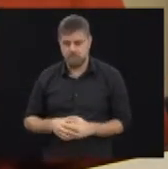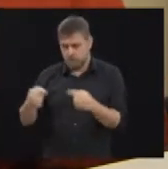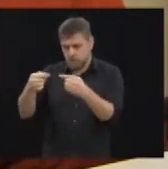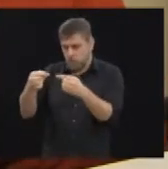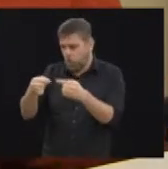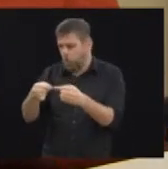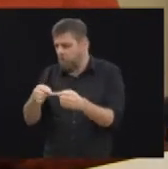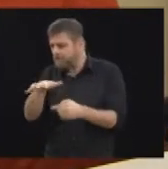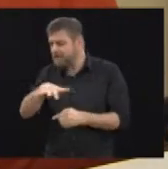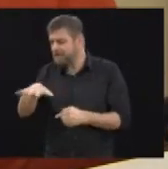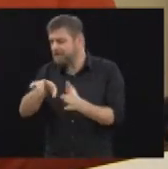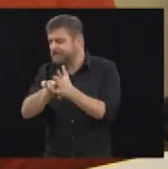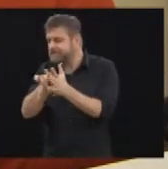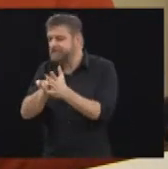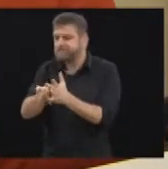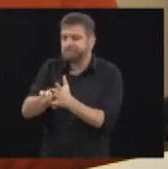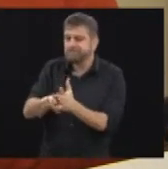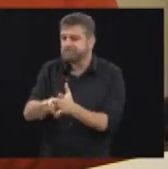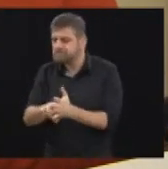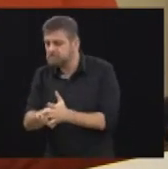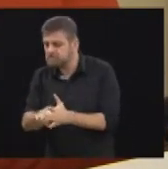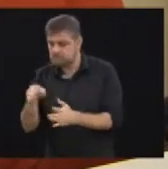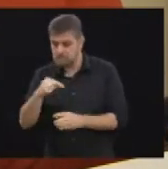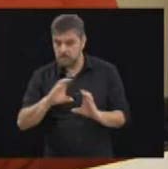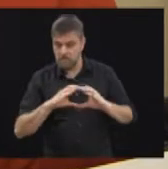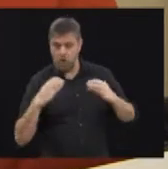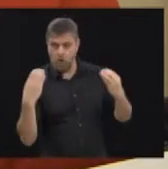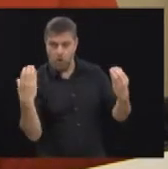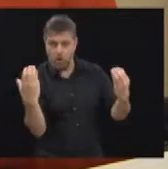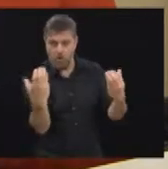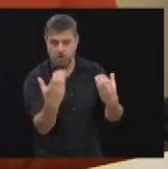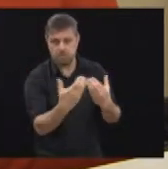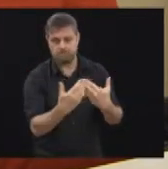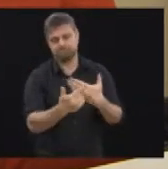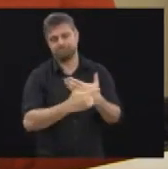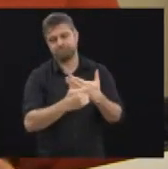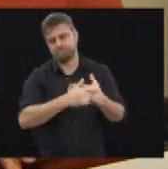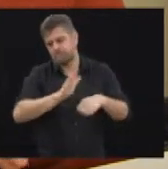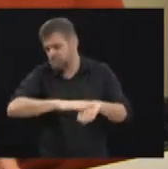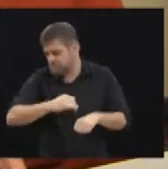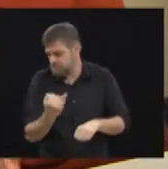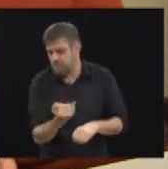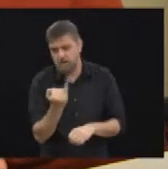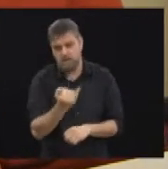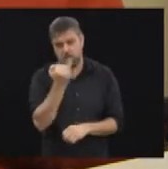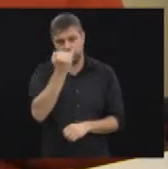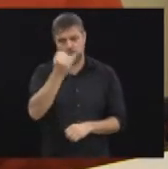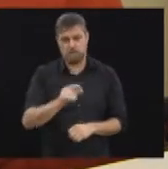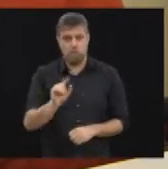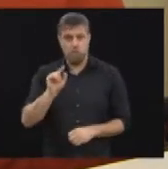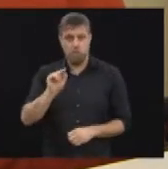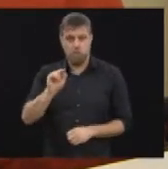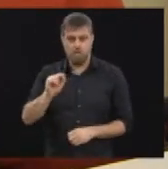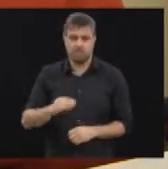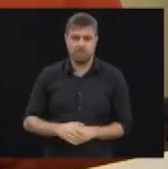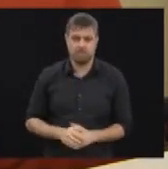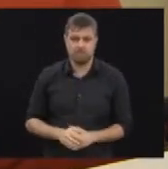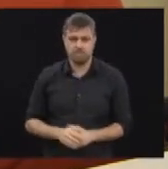envolvido em investigação científica, o congresso tem um papel que às vezes é até mais importante do